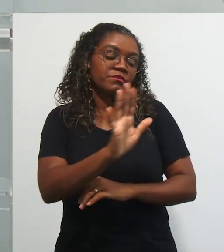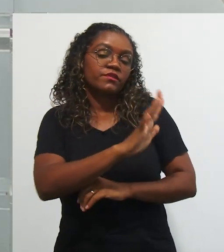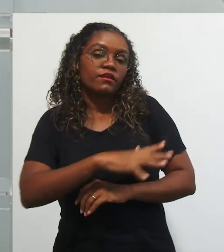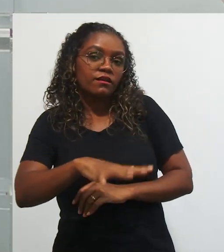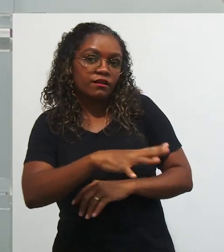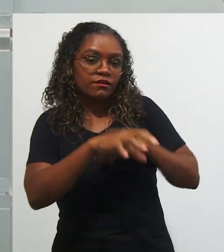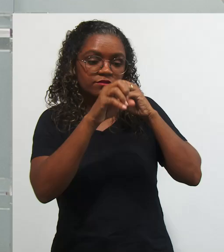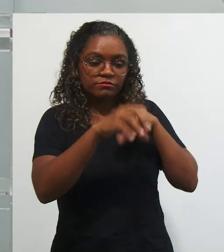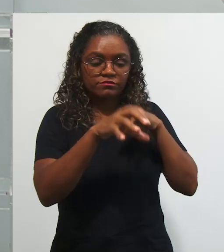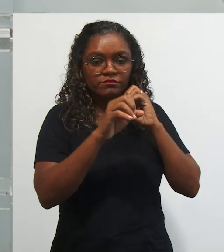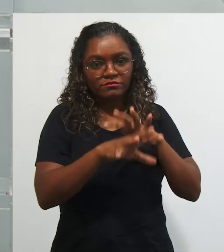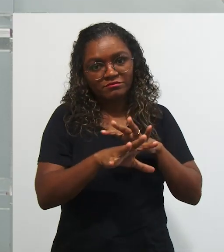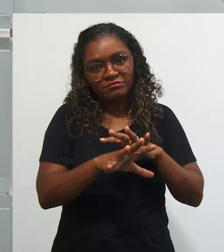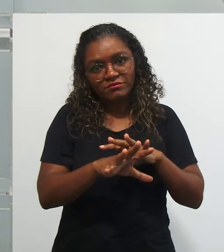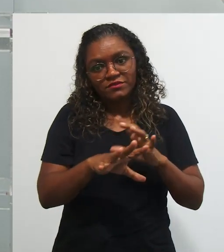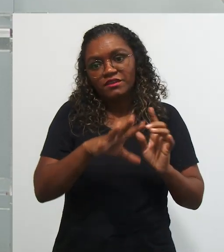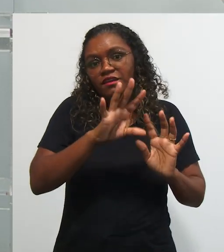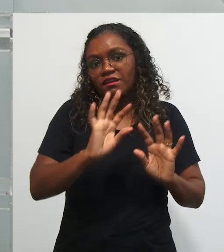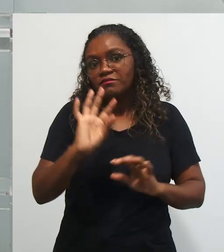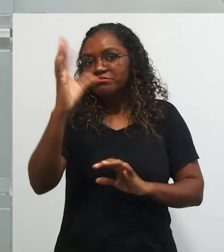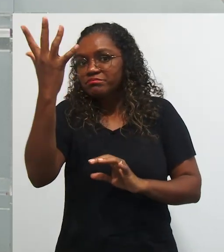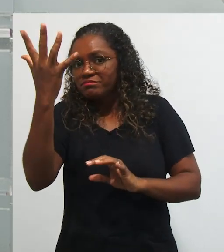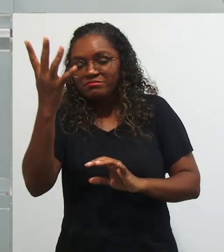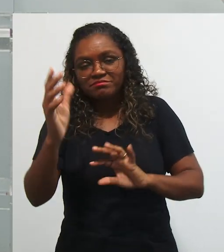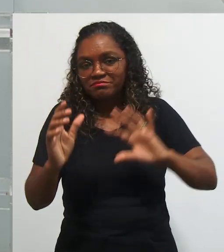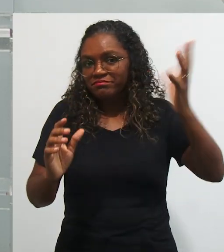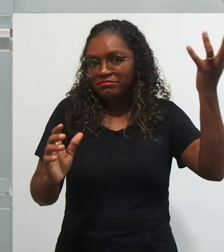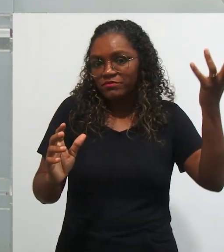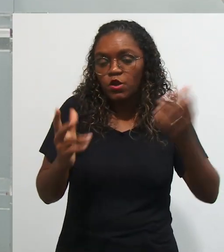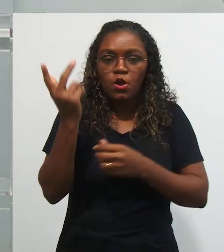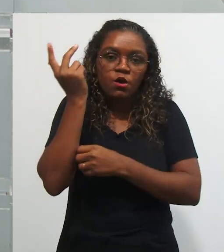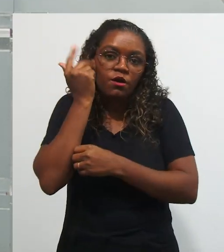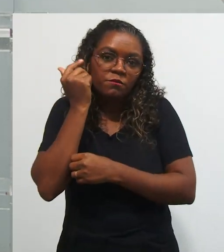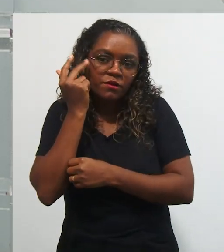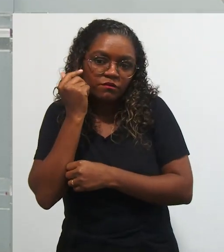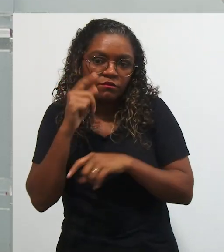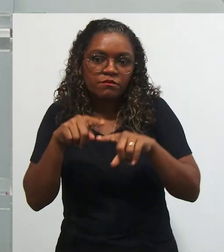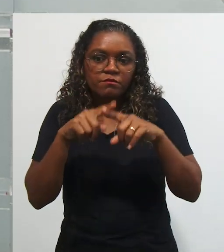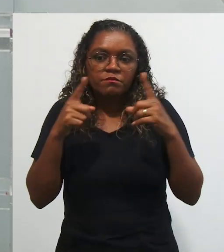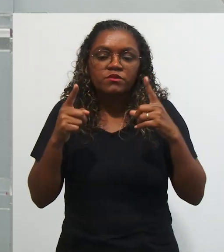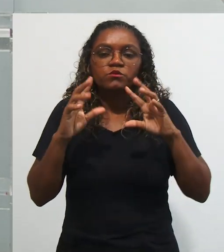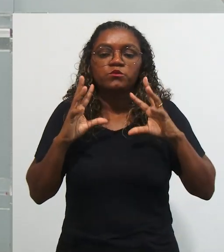educação, cada caso é um caso. Então, nem tudo vai ser